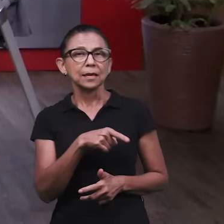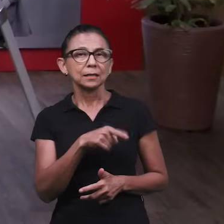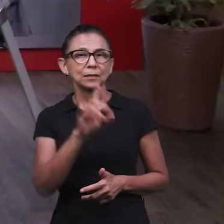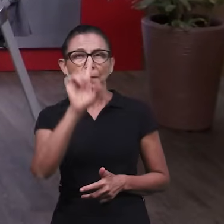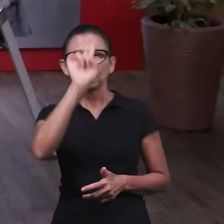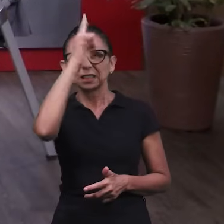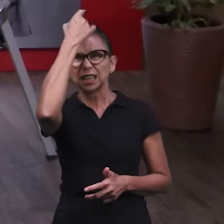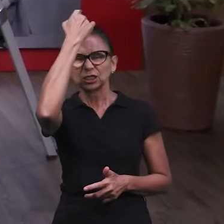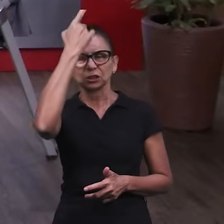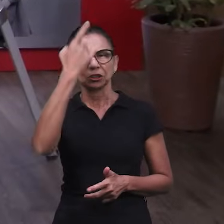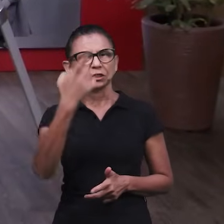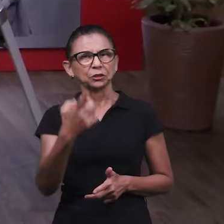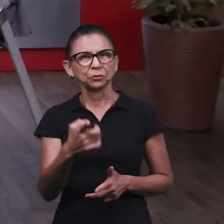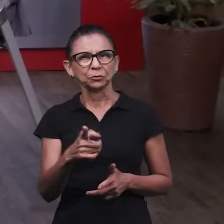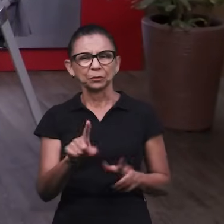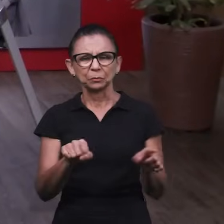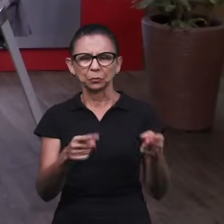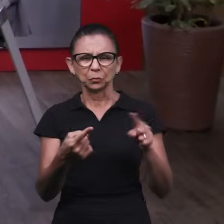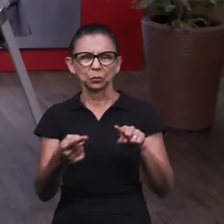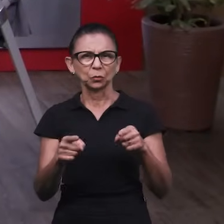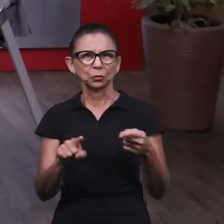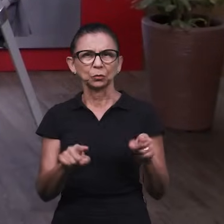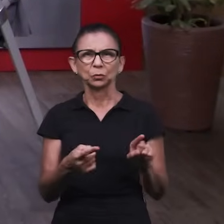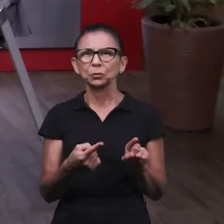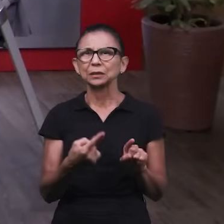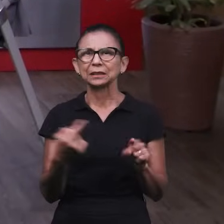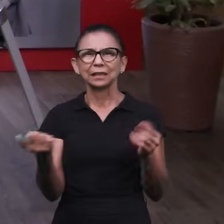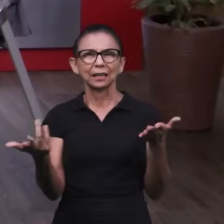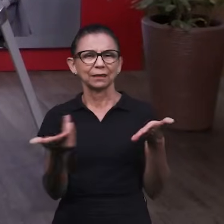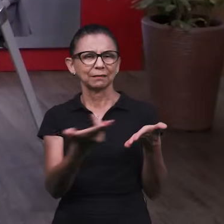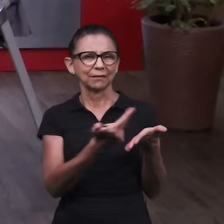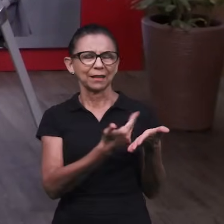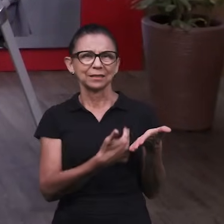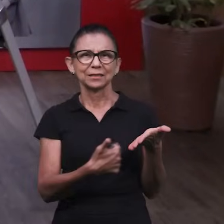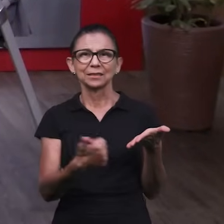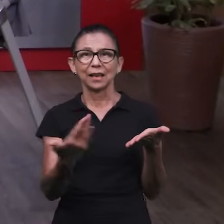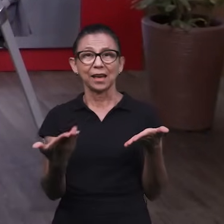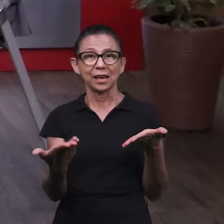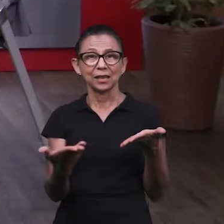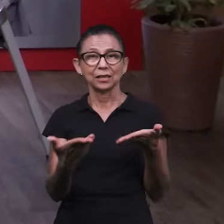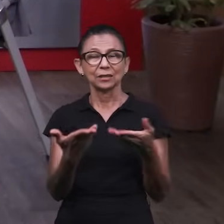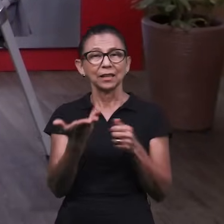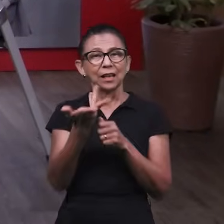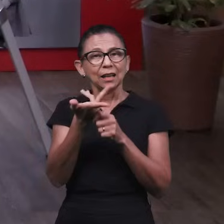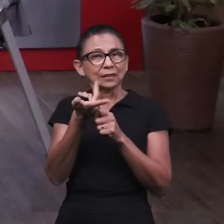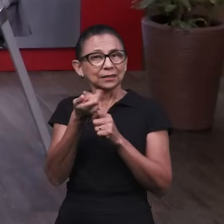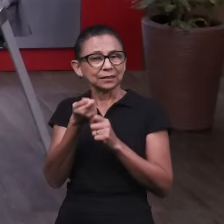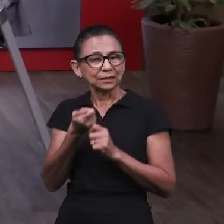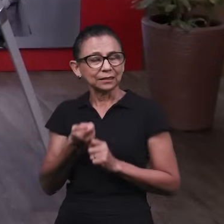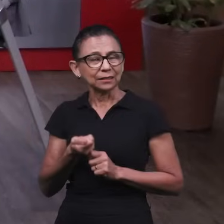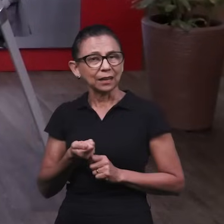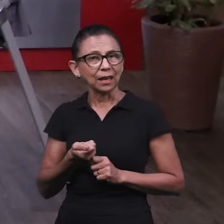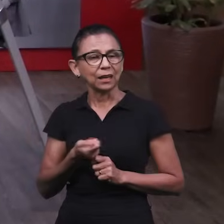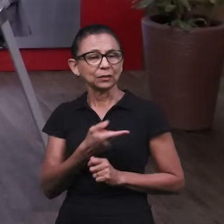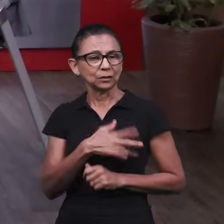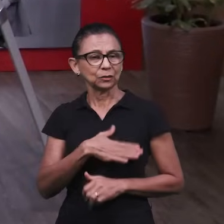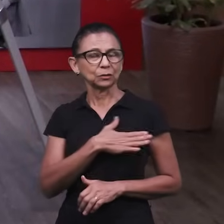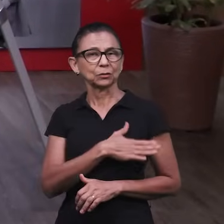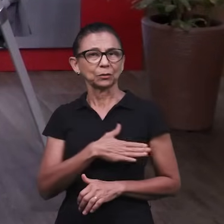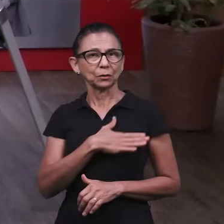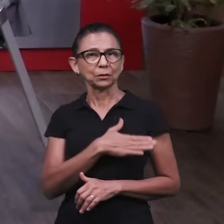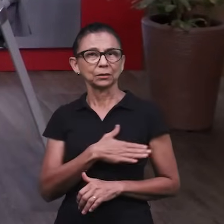criatividade, música, eles desenvolvem desenhos, pinturas, artesanatos, geralmente despontam o